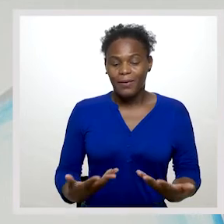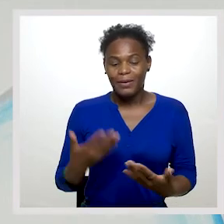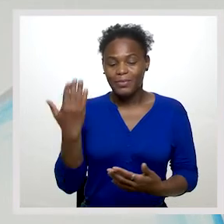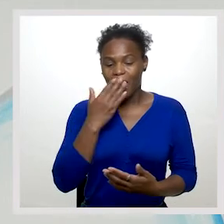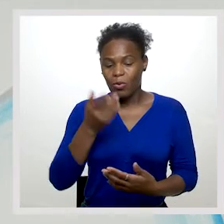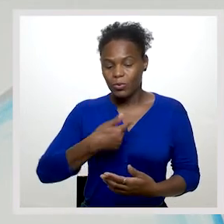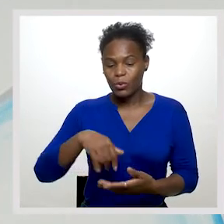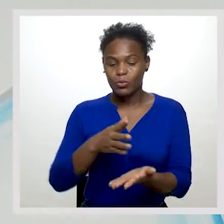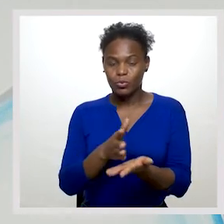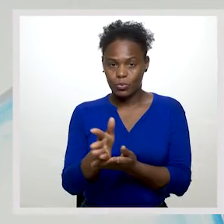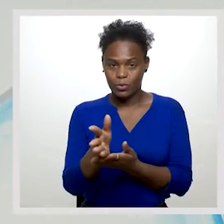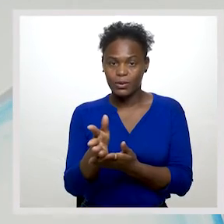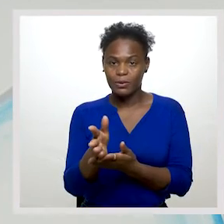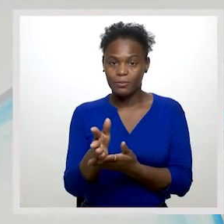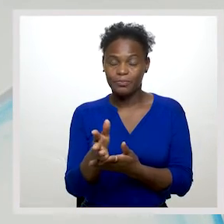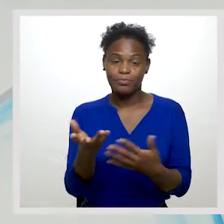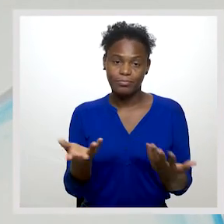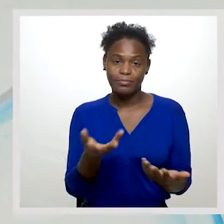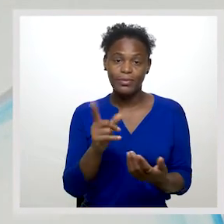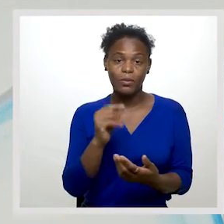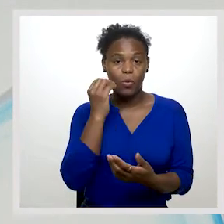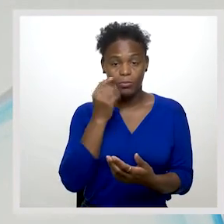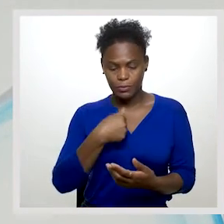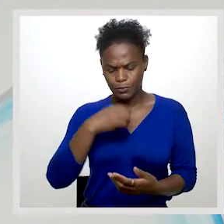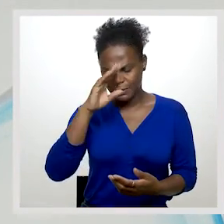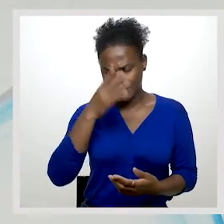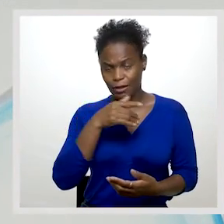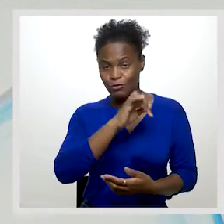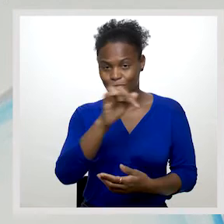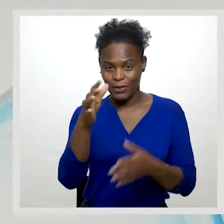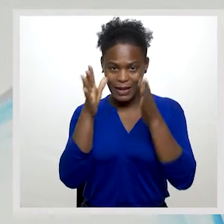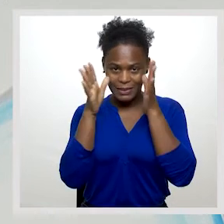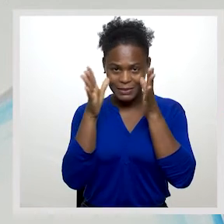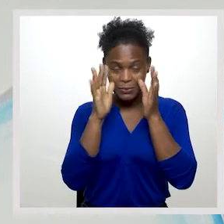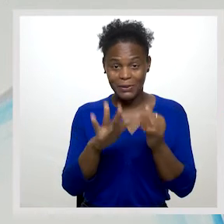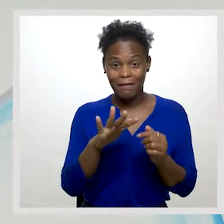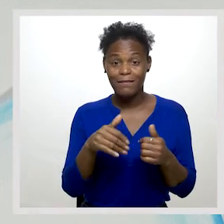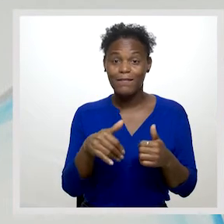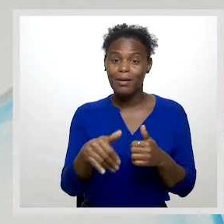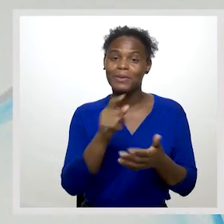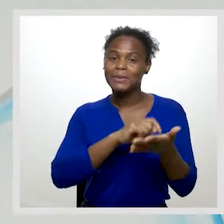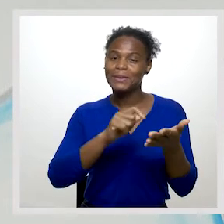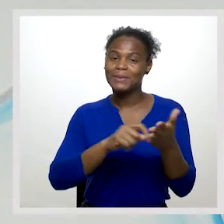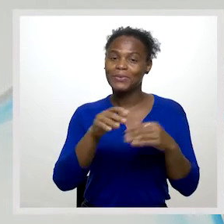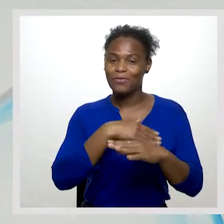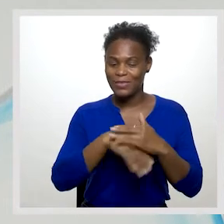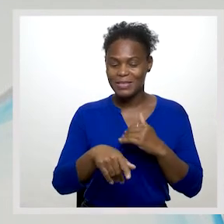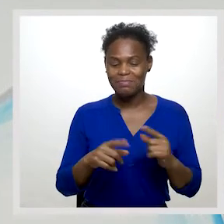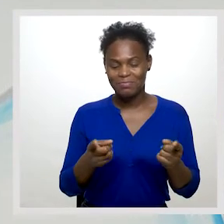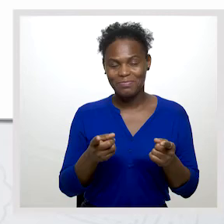Continuando com a nossa aula, e como sei que estavam com muita atenção, vamos realizar um pequeno